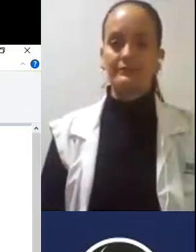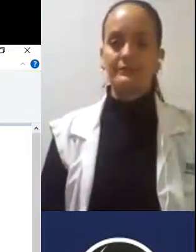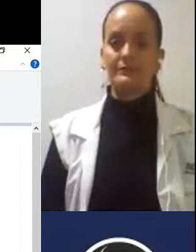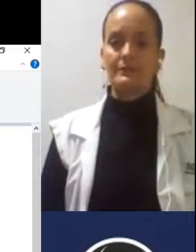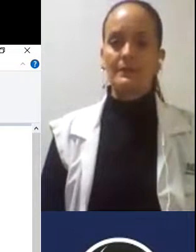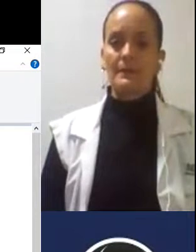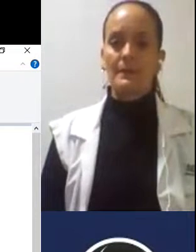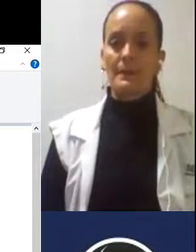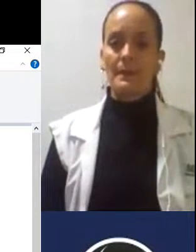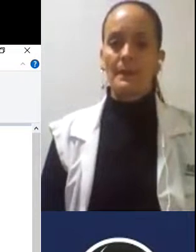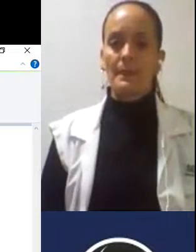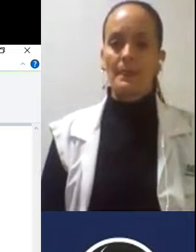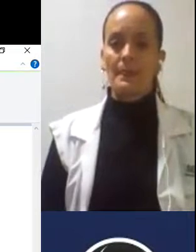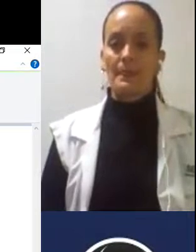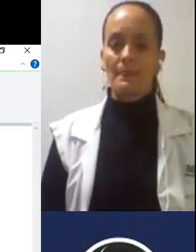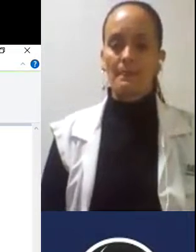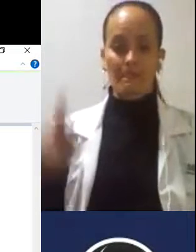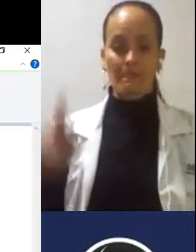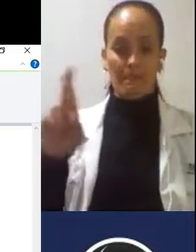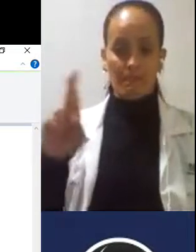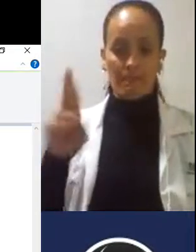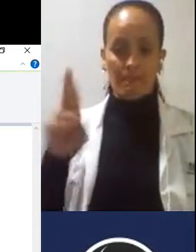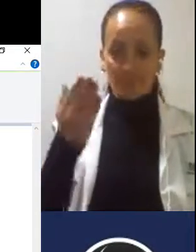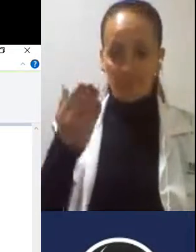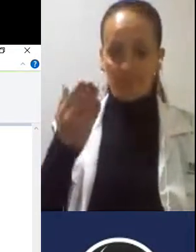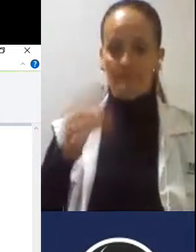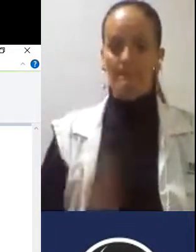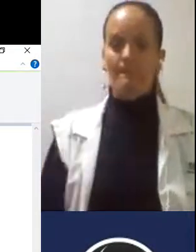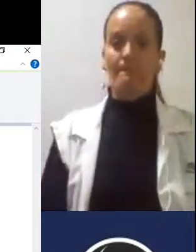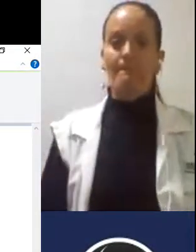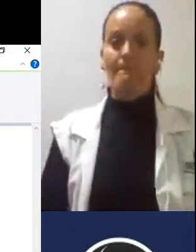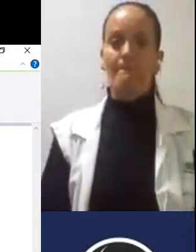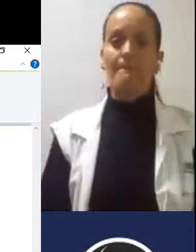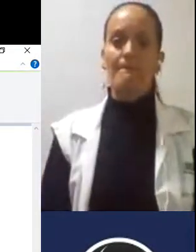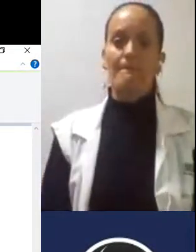aqui é a resistência,